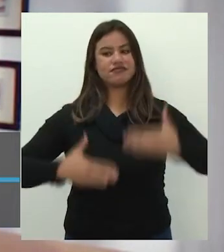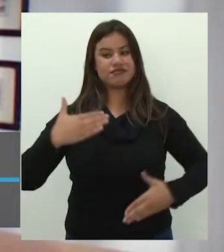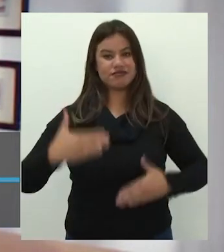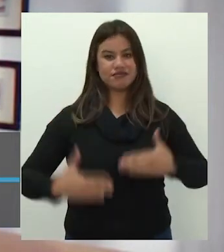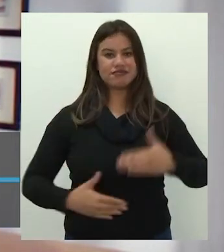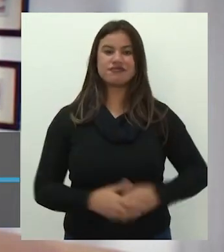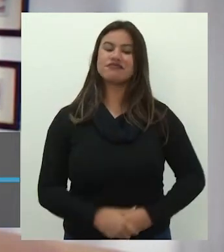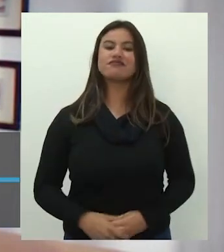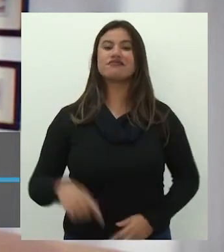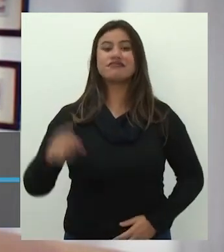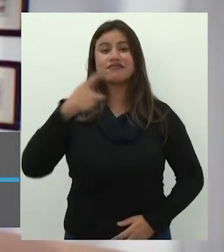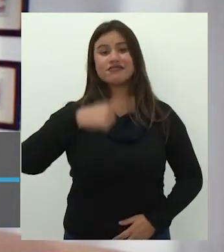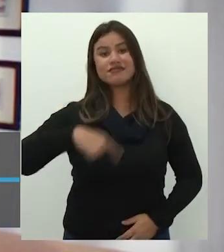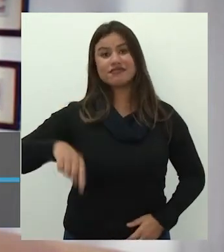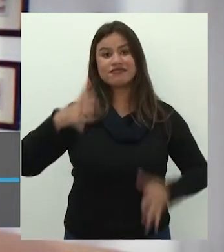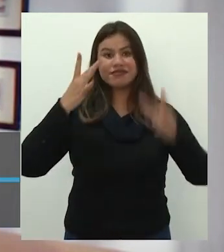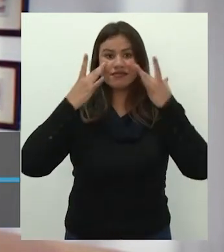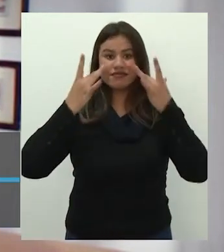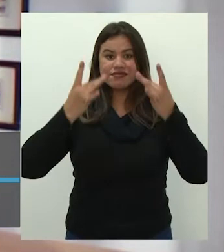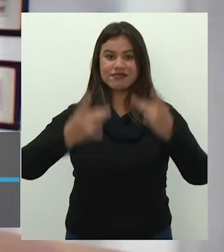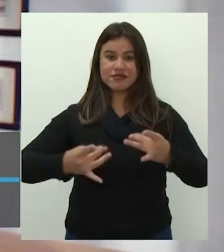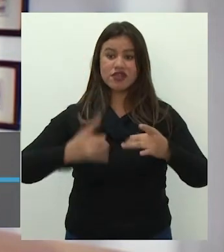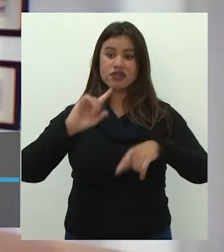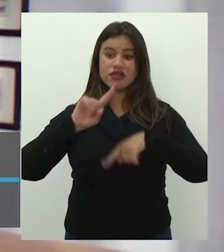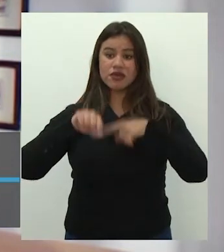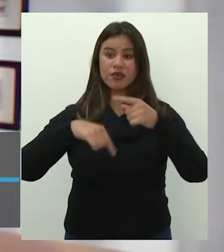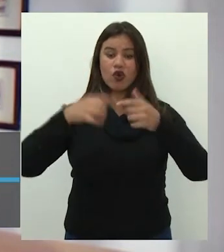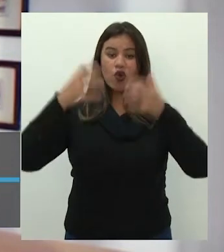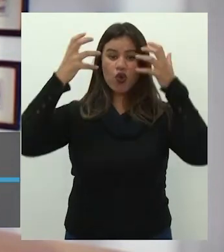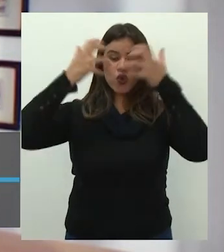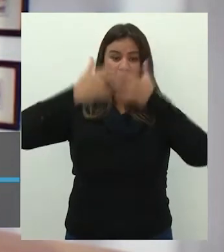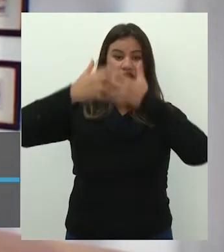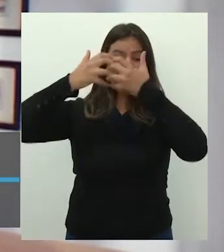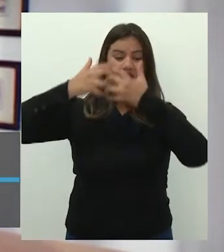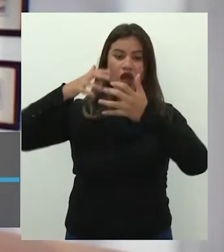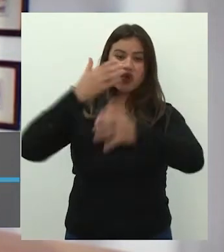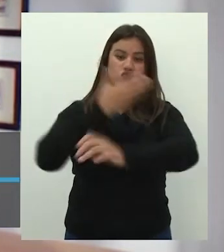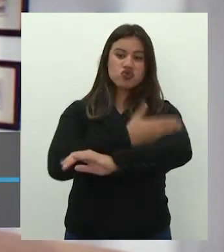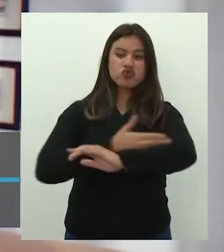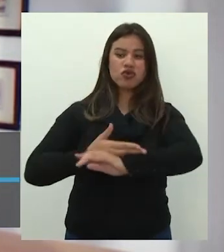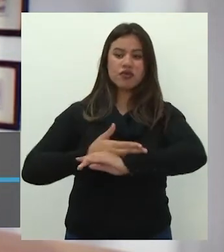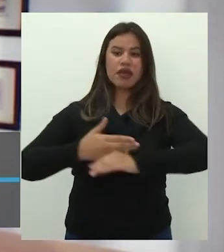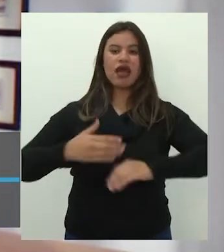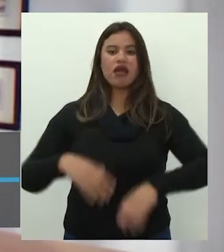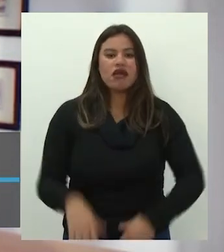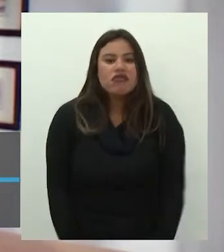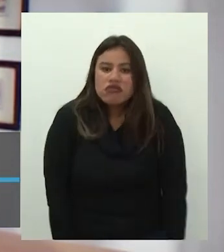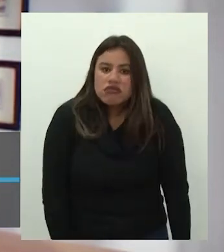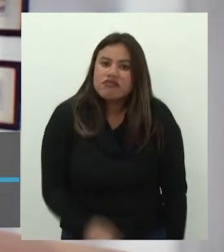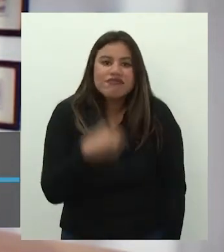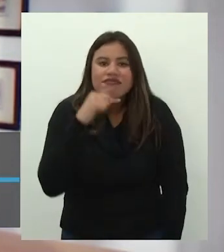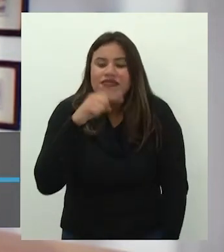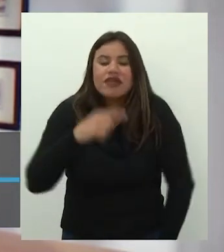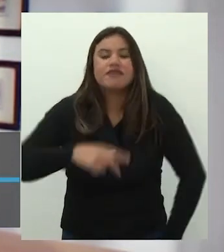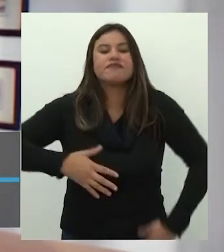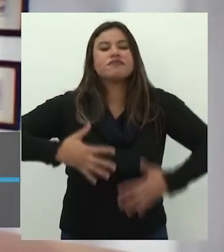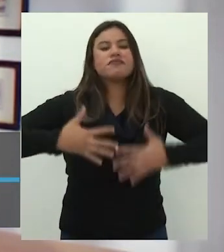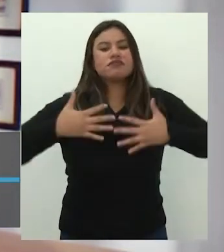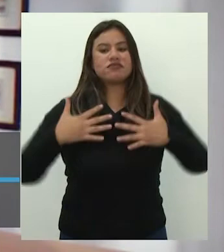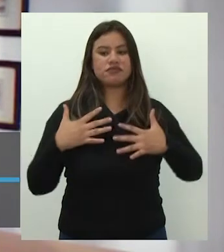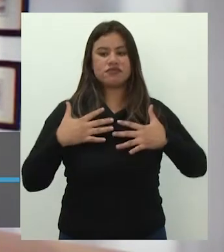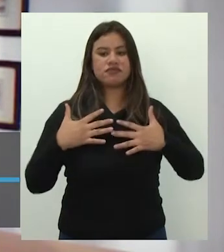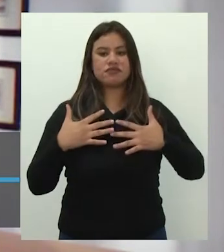tanta atenção que chega uma hora, o seu cérebro se acostuma tanto que não consegue mais ficar numa